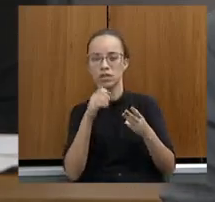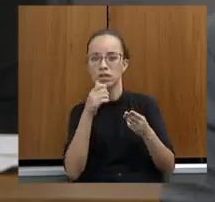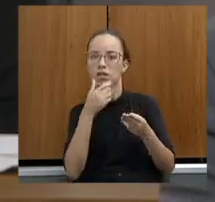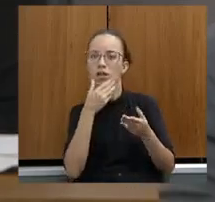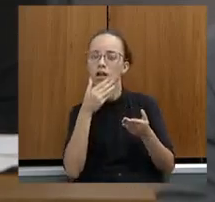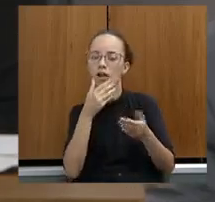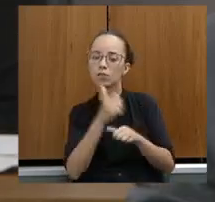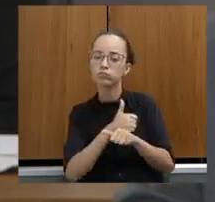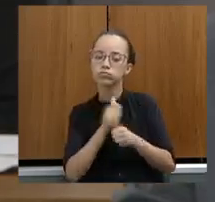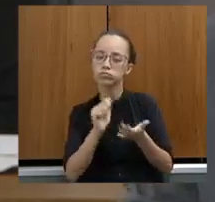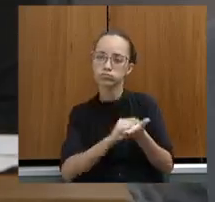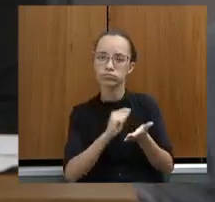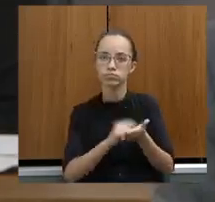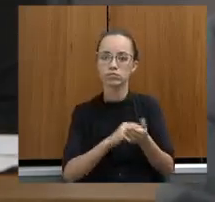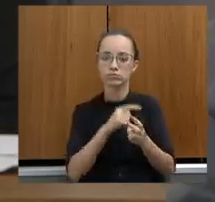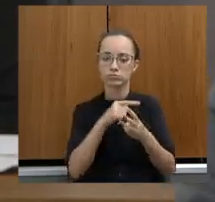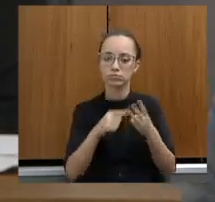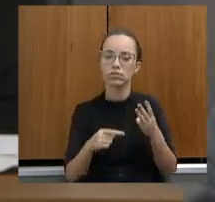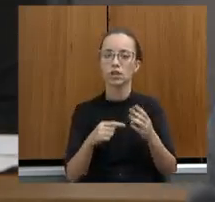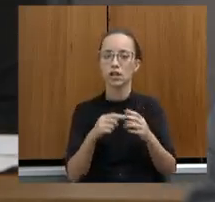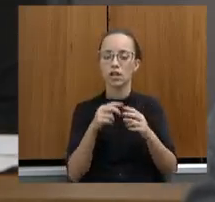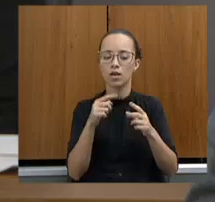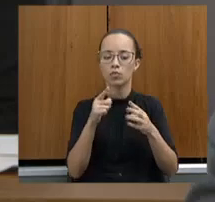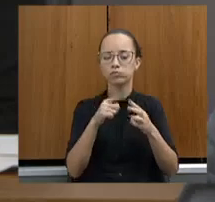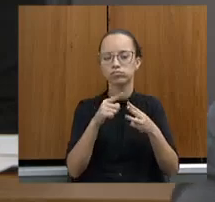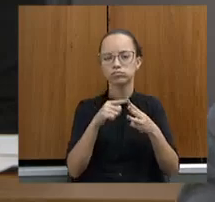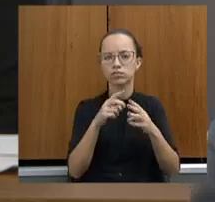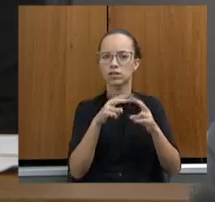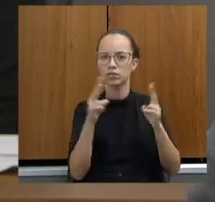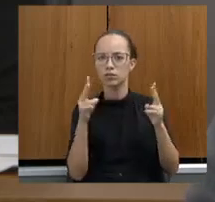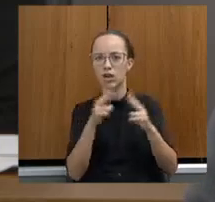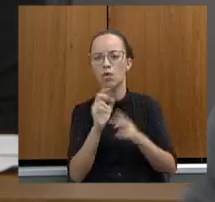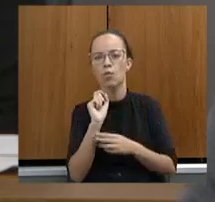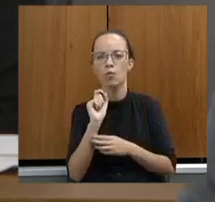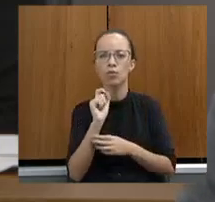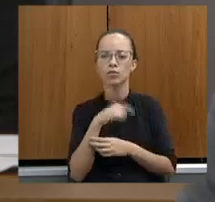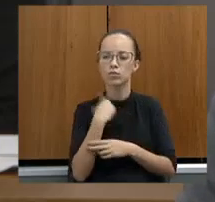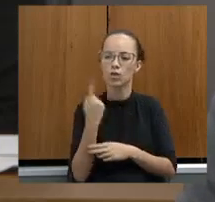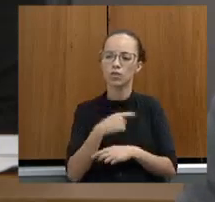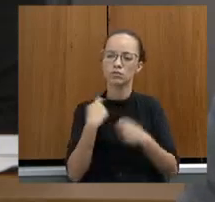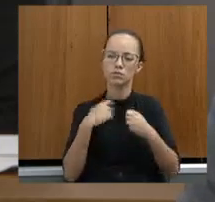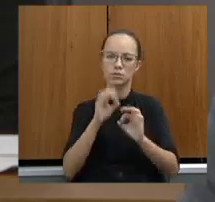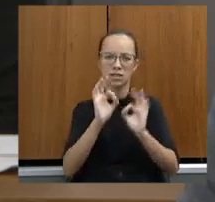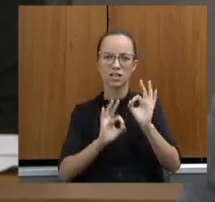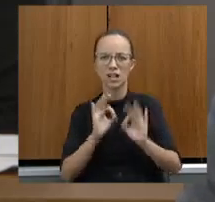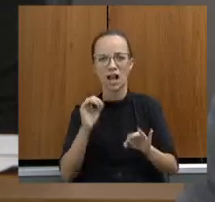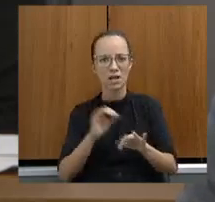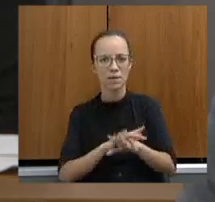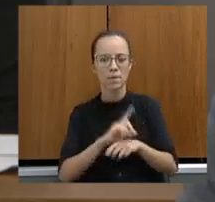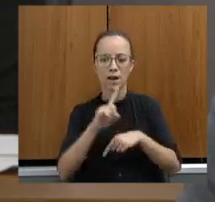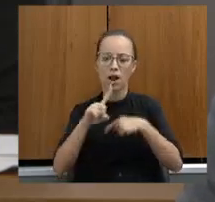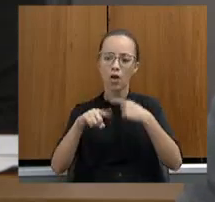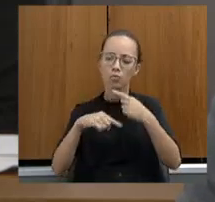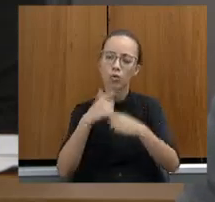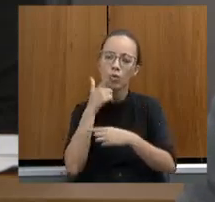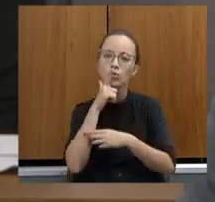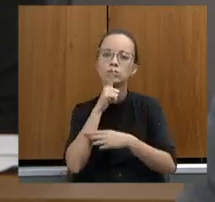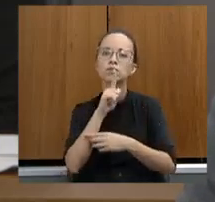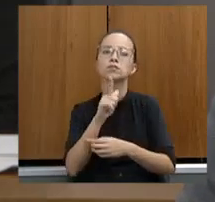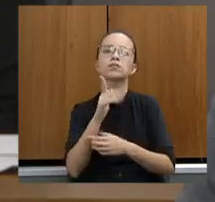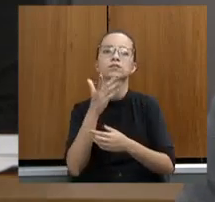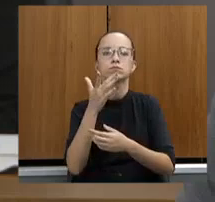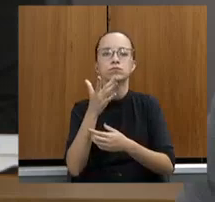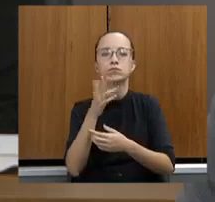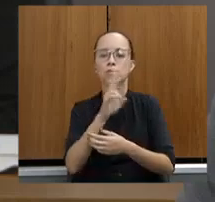com a comissão de Delegados na reunião online que tivemos de que a gente precisa fechar esse planejamento para fazer novas nomeações eu sabia inclusive